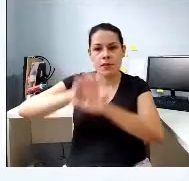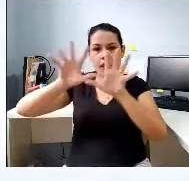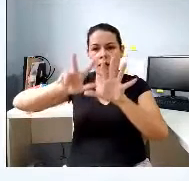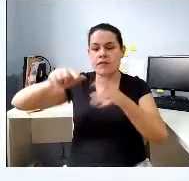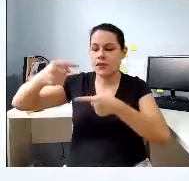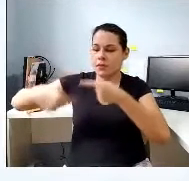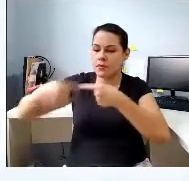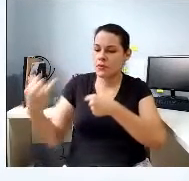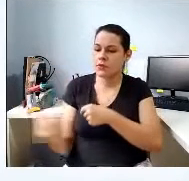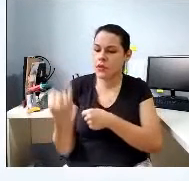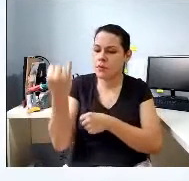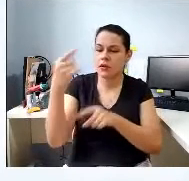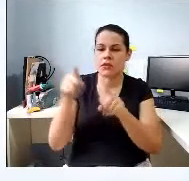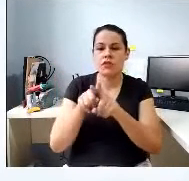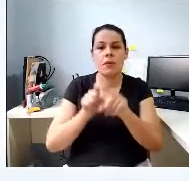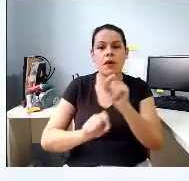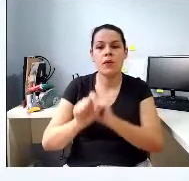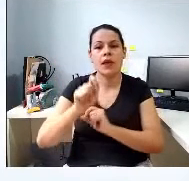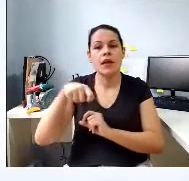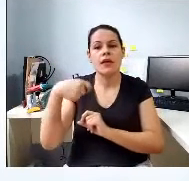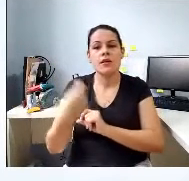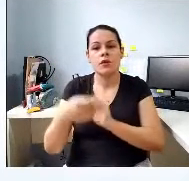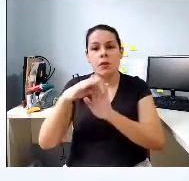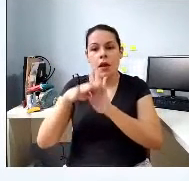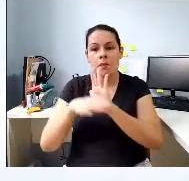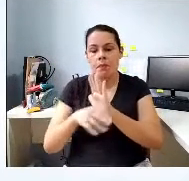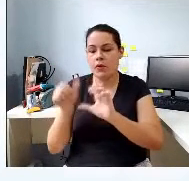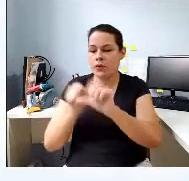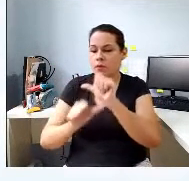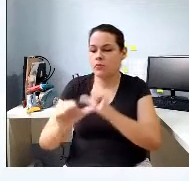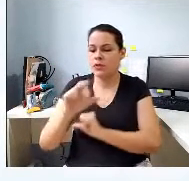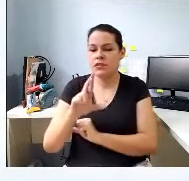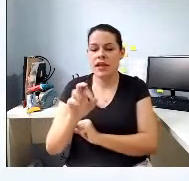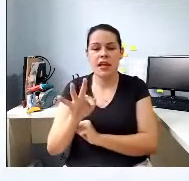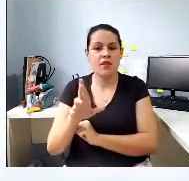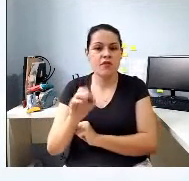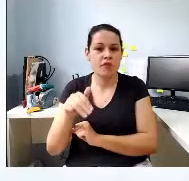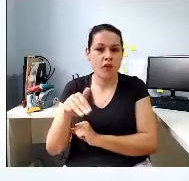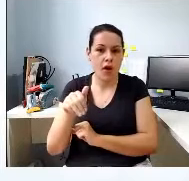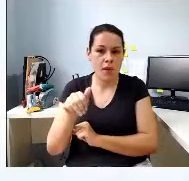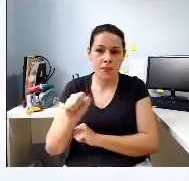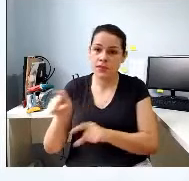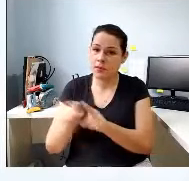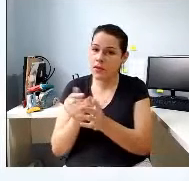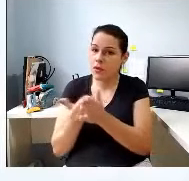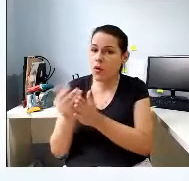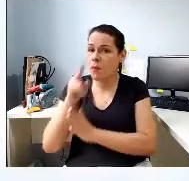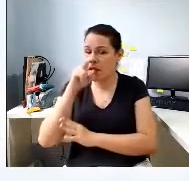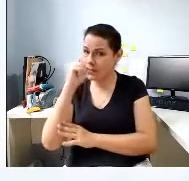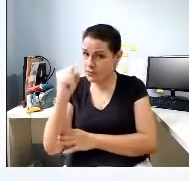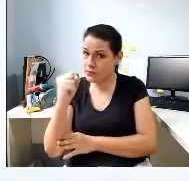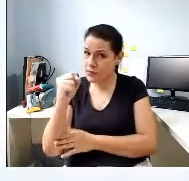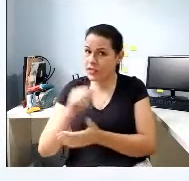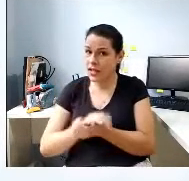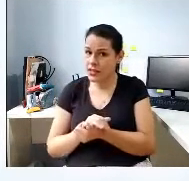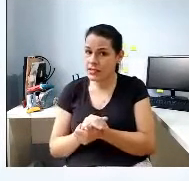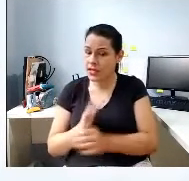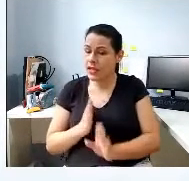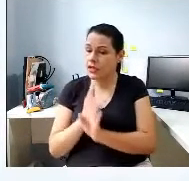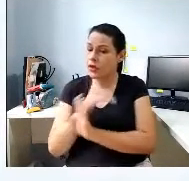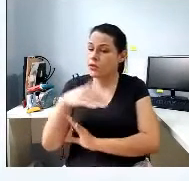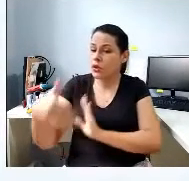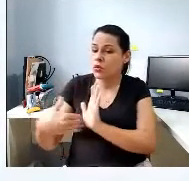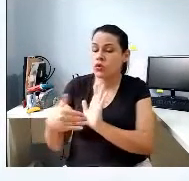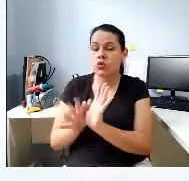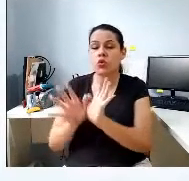bastante importante, é que a pauta das reformas que estão dentro do Congresso Nacional, ela se fortalece. Ou seja, tem um conjunto de